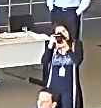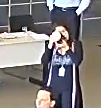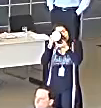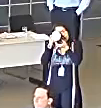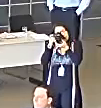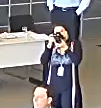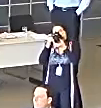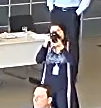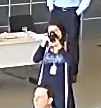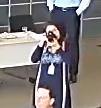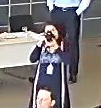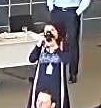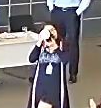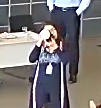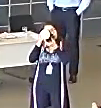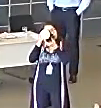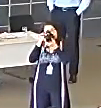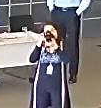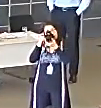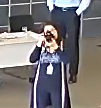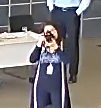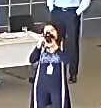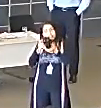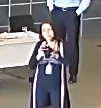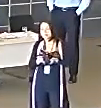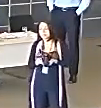até a desculpa então